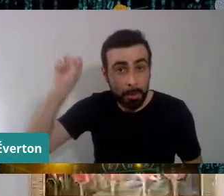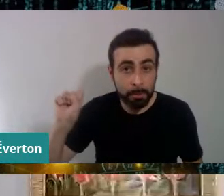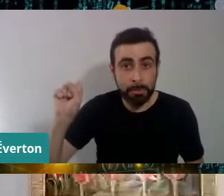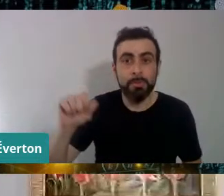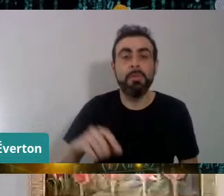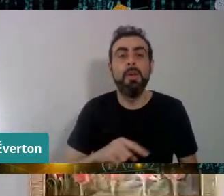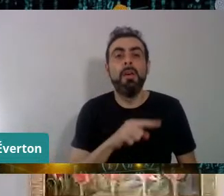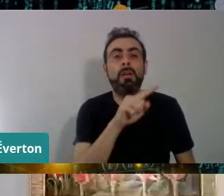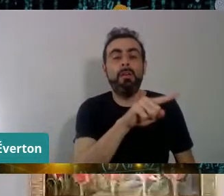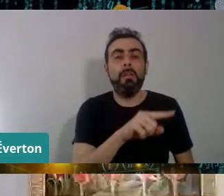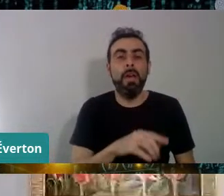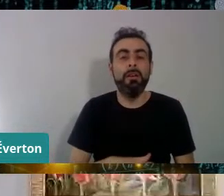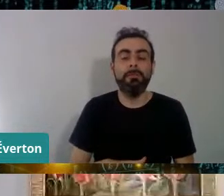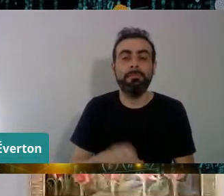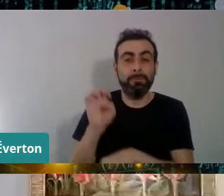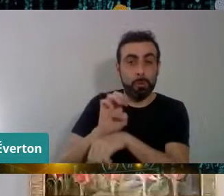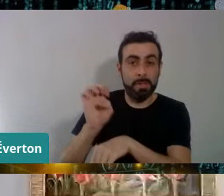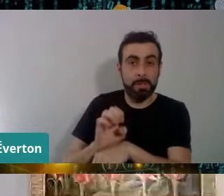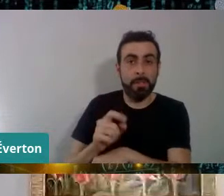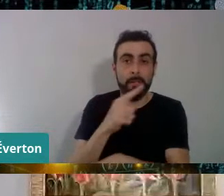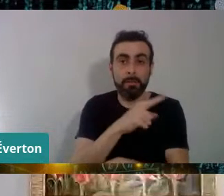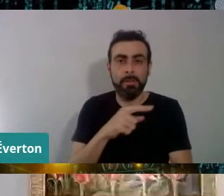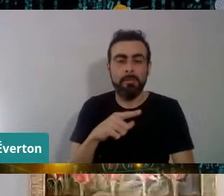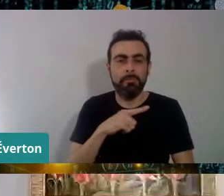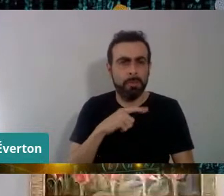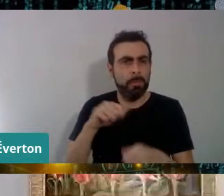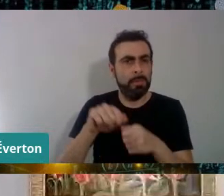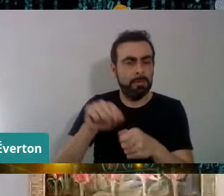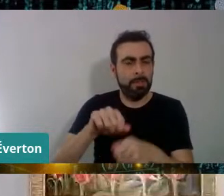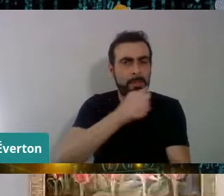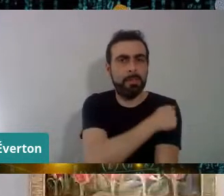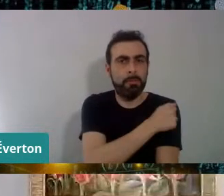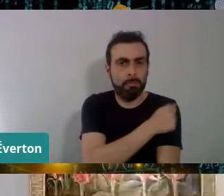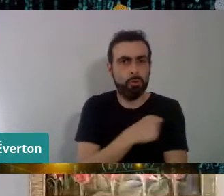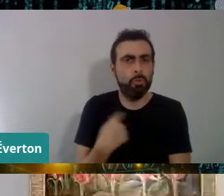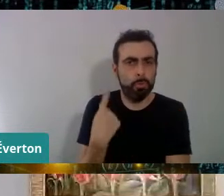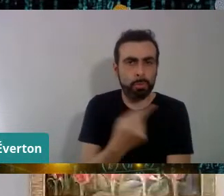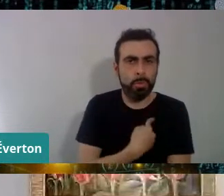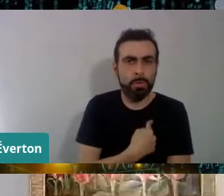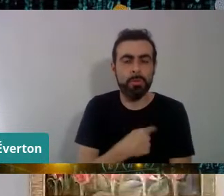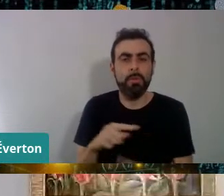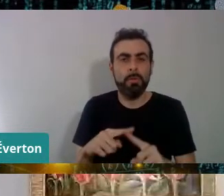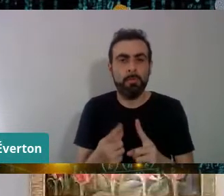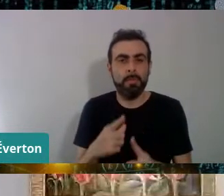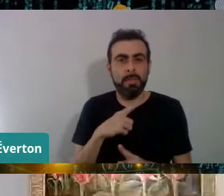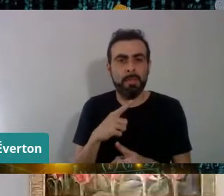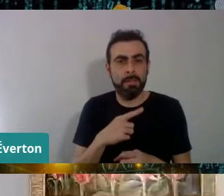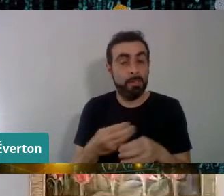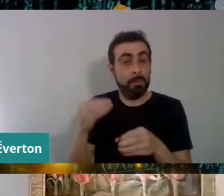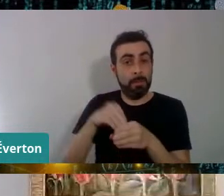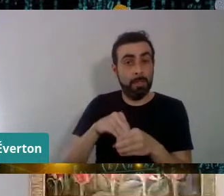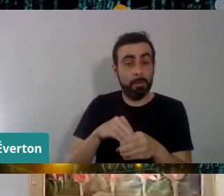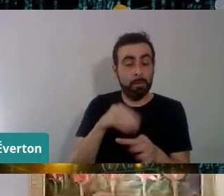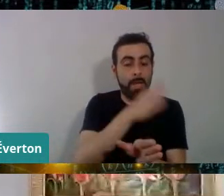superior lá do estado, e foi nosso aluno também, justamente nessa época do século 21 já do curso